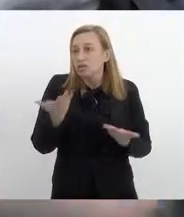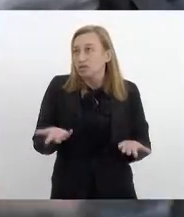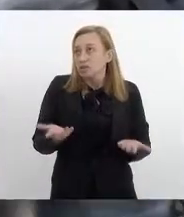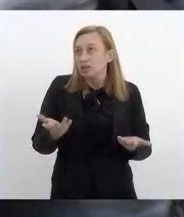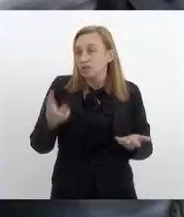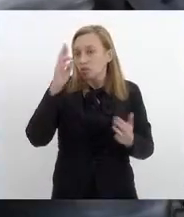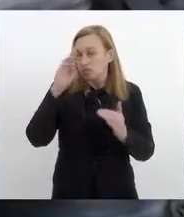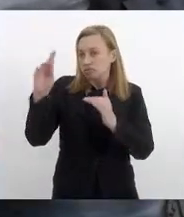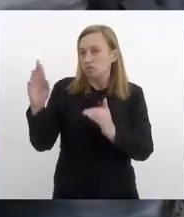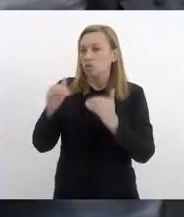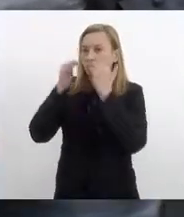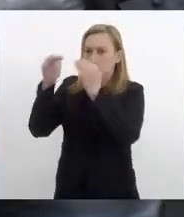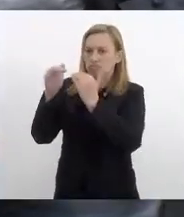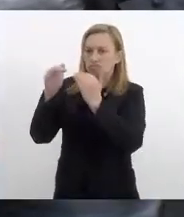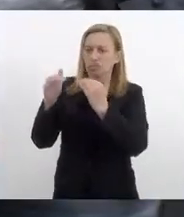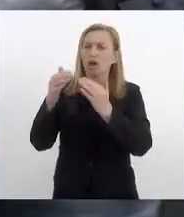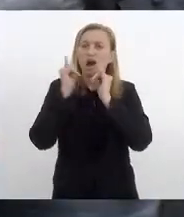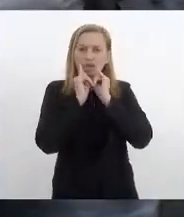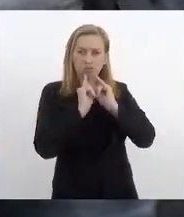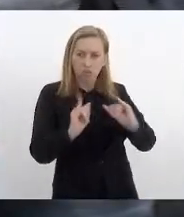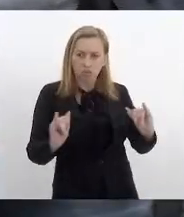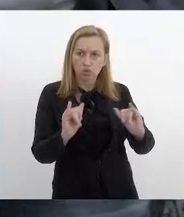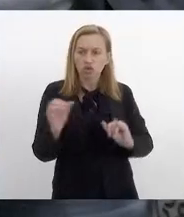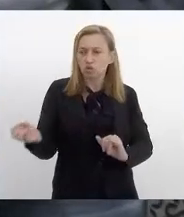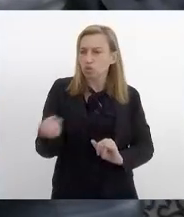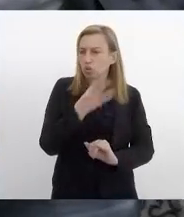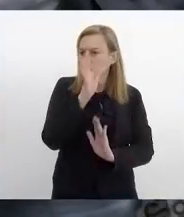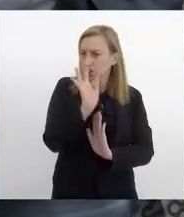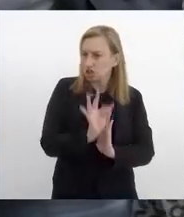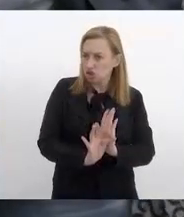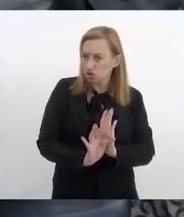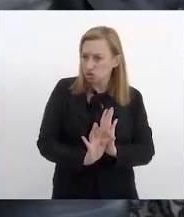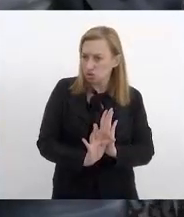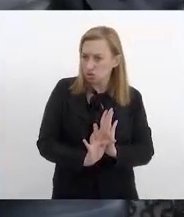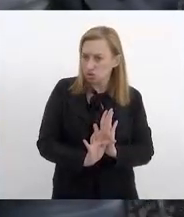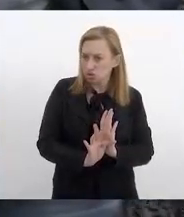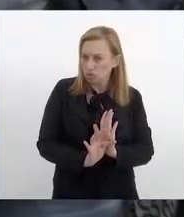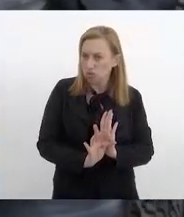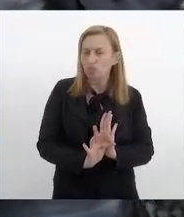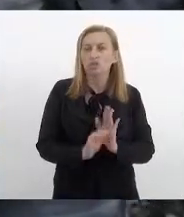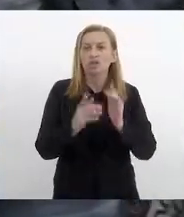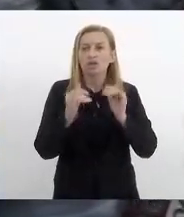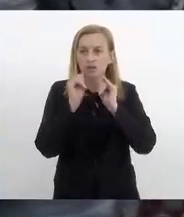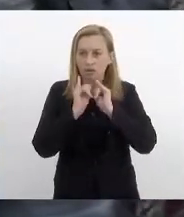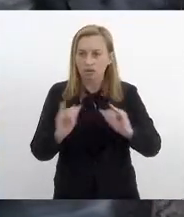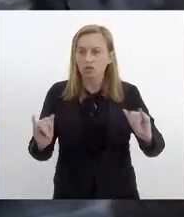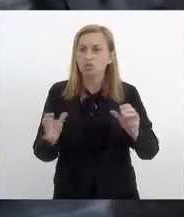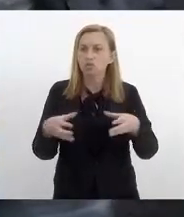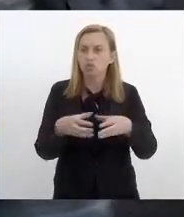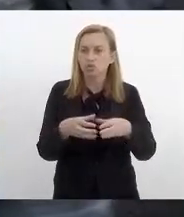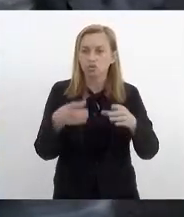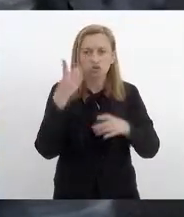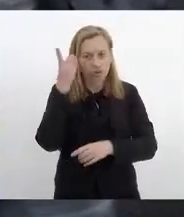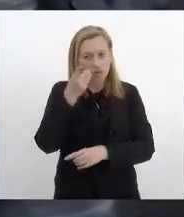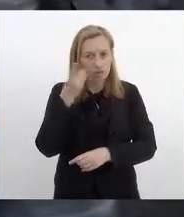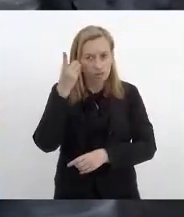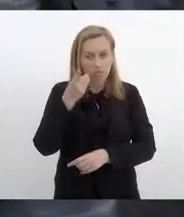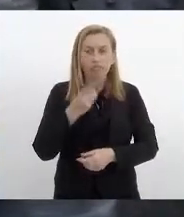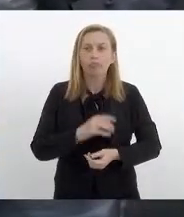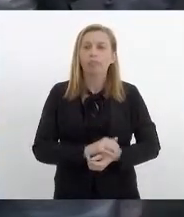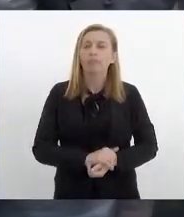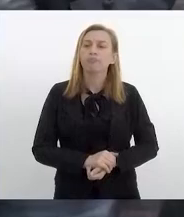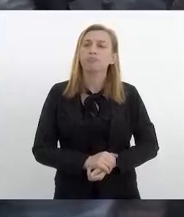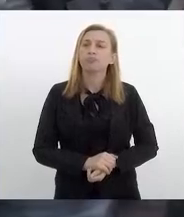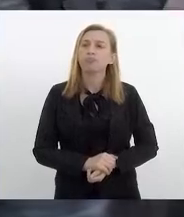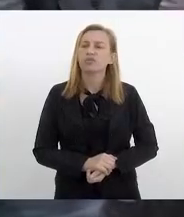Excelência anunciou esse novo texto, que foi divulgado aqui no grupo dos deputados,